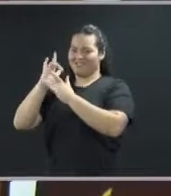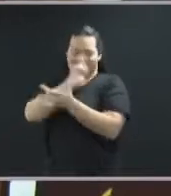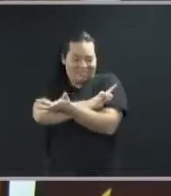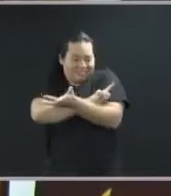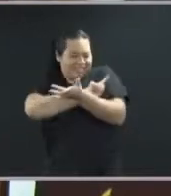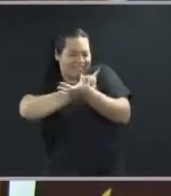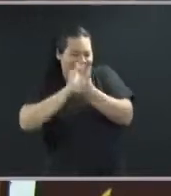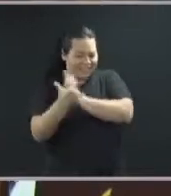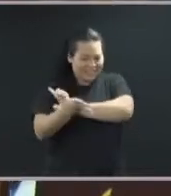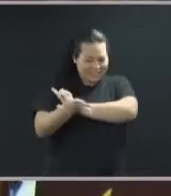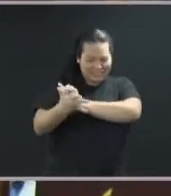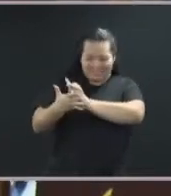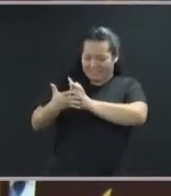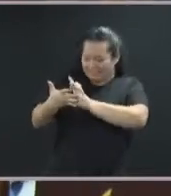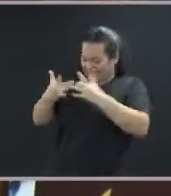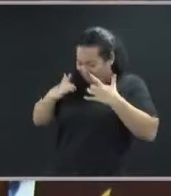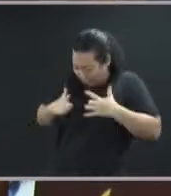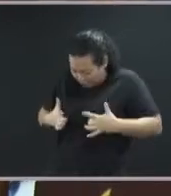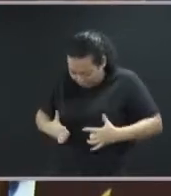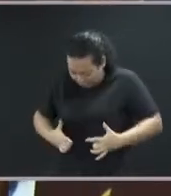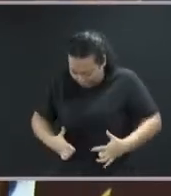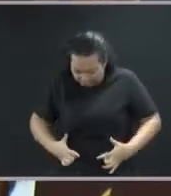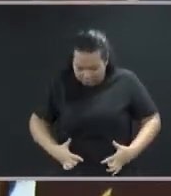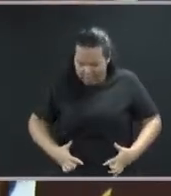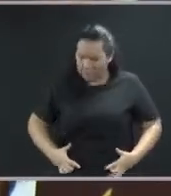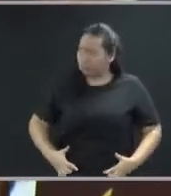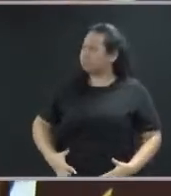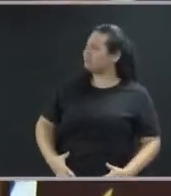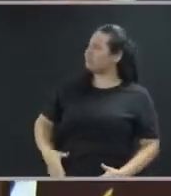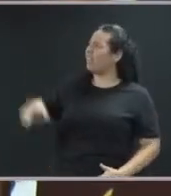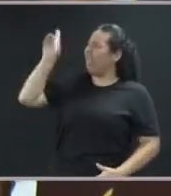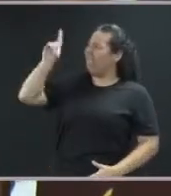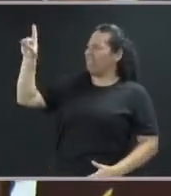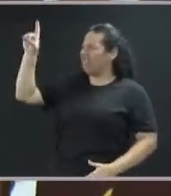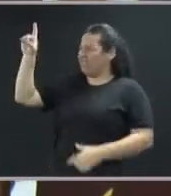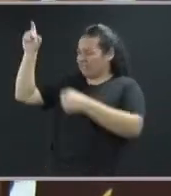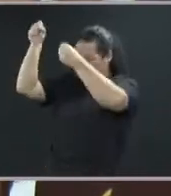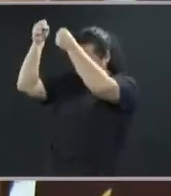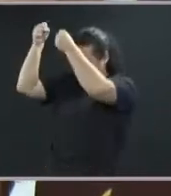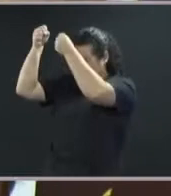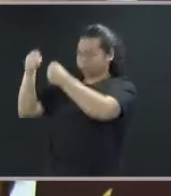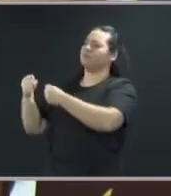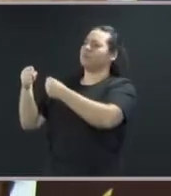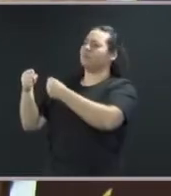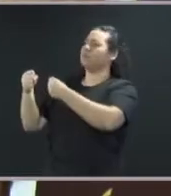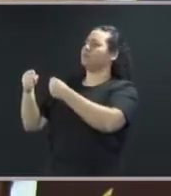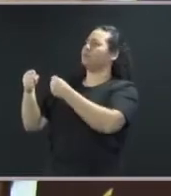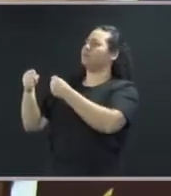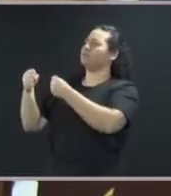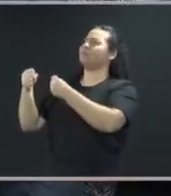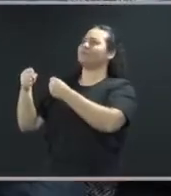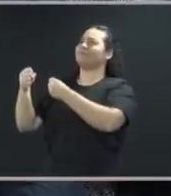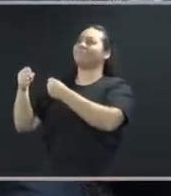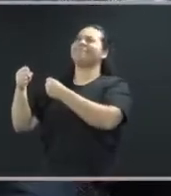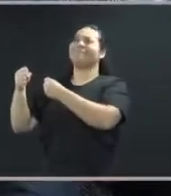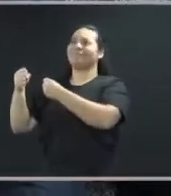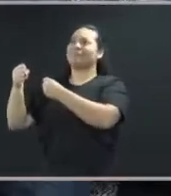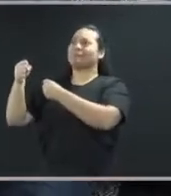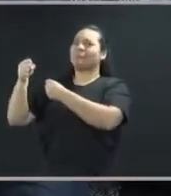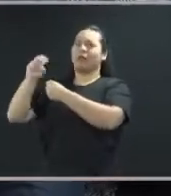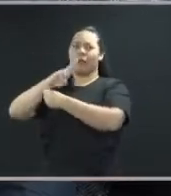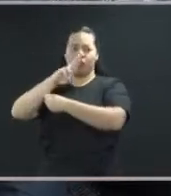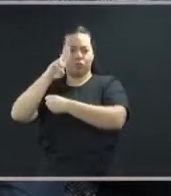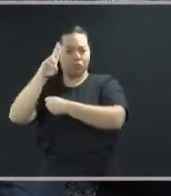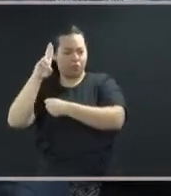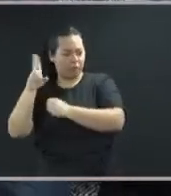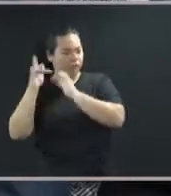Lembra-se que ele diz: todo o poder me é dado no céu e na terra. E ao nome de Jesus, todo